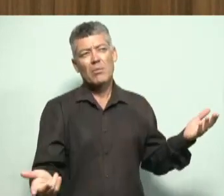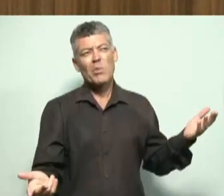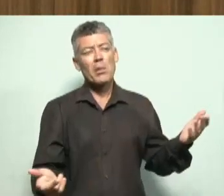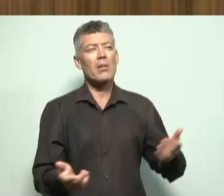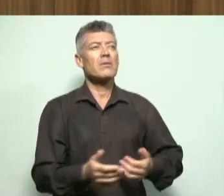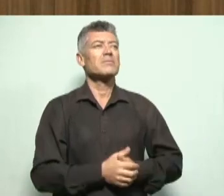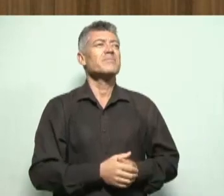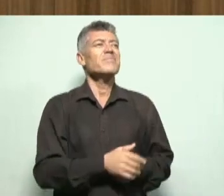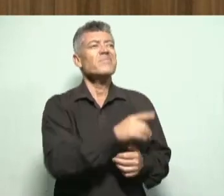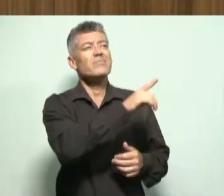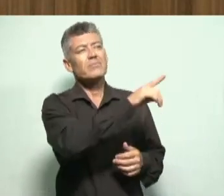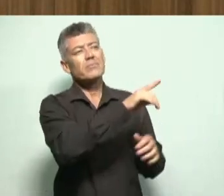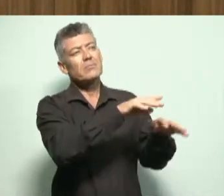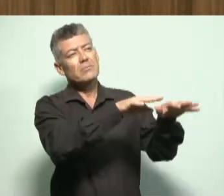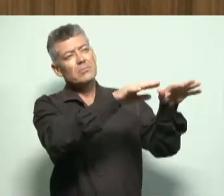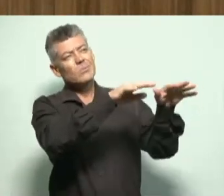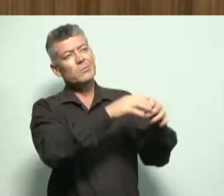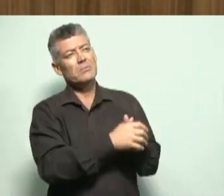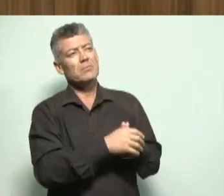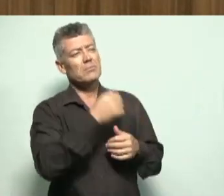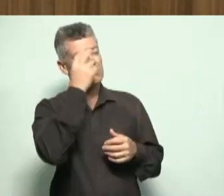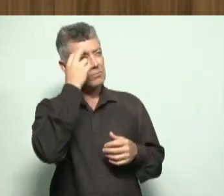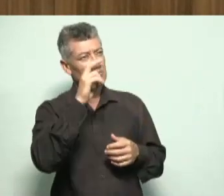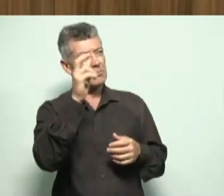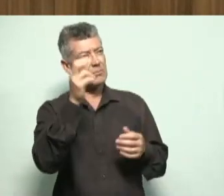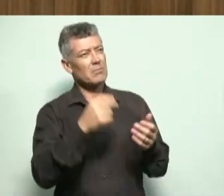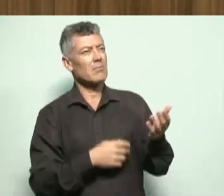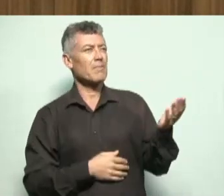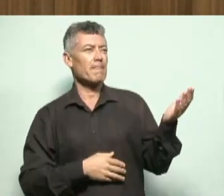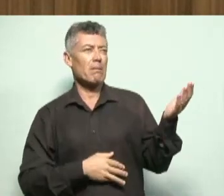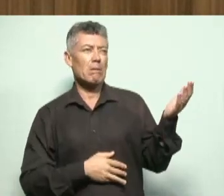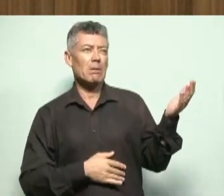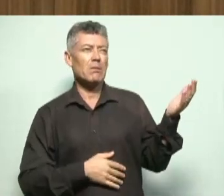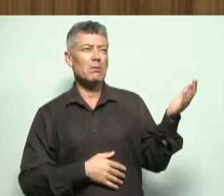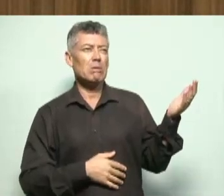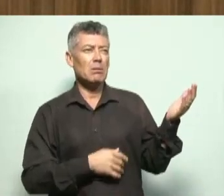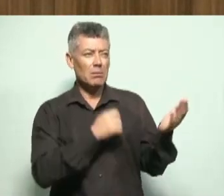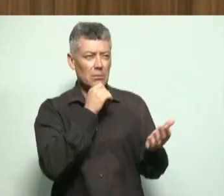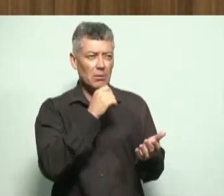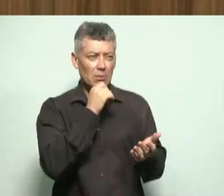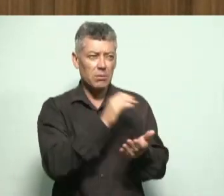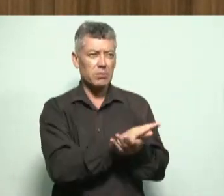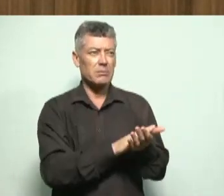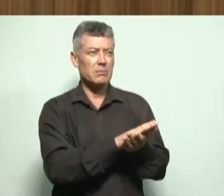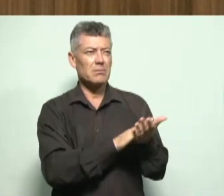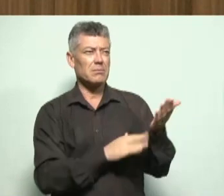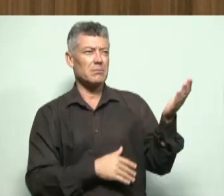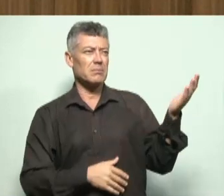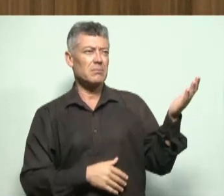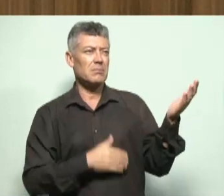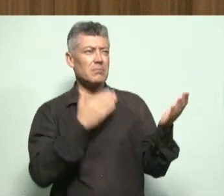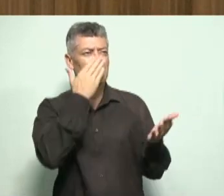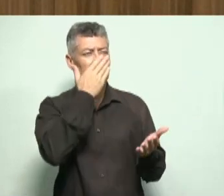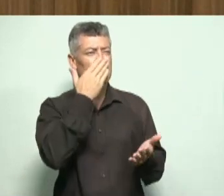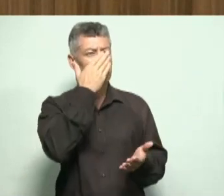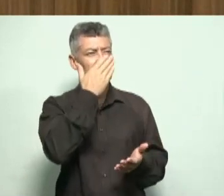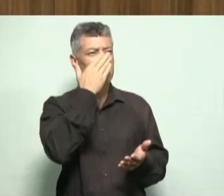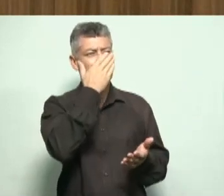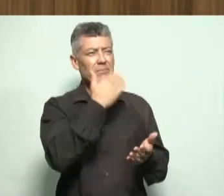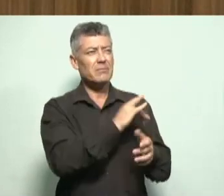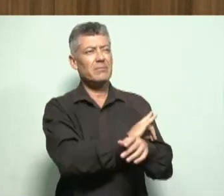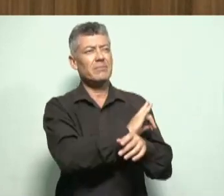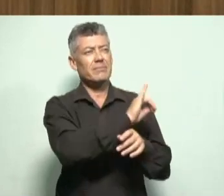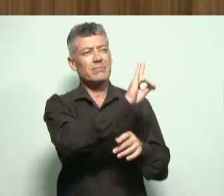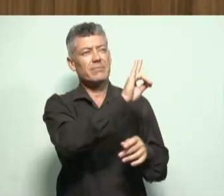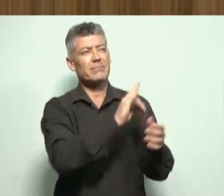Que aquilo é música, que aquilo é cultural. Aquilo não é nada de cultural, aquilo é pornográfico.